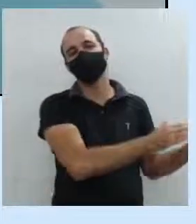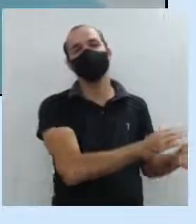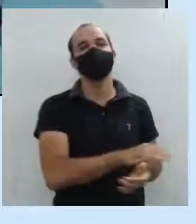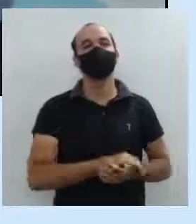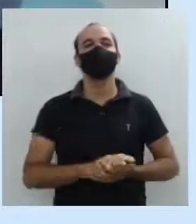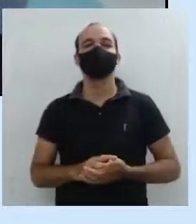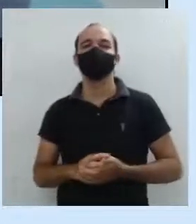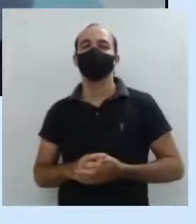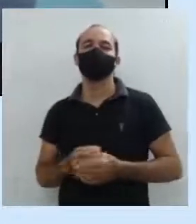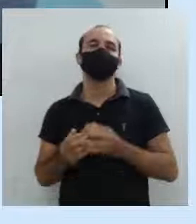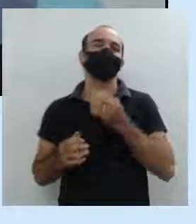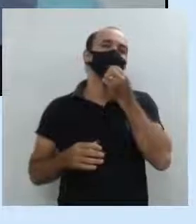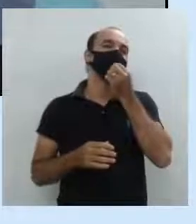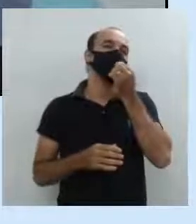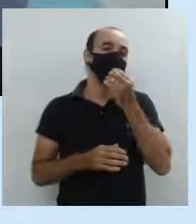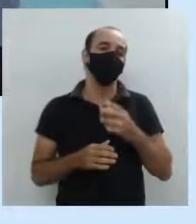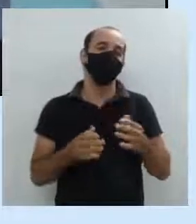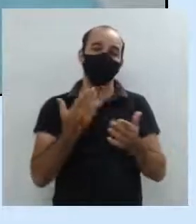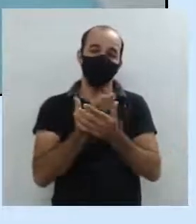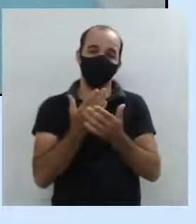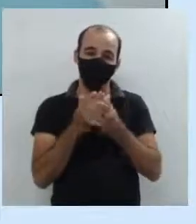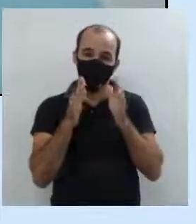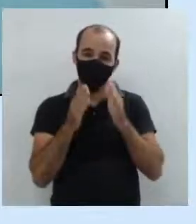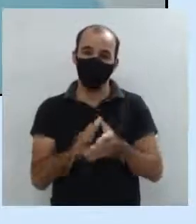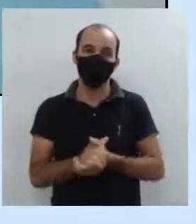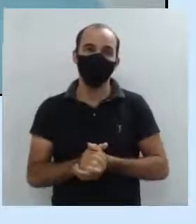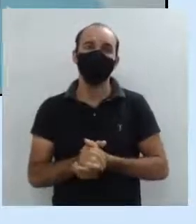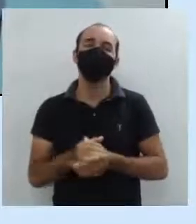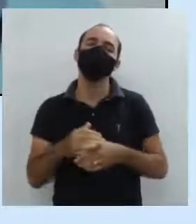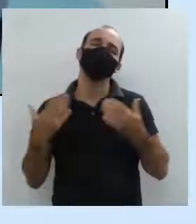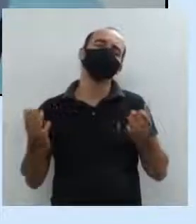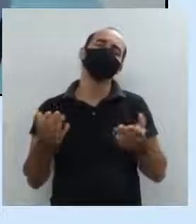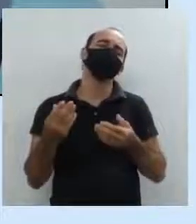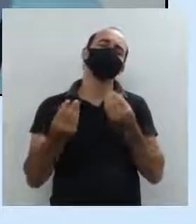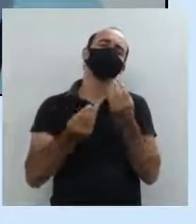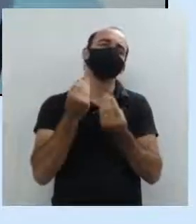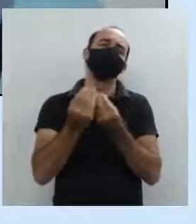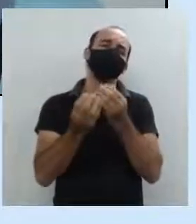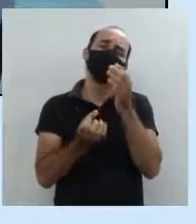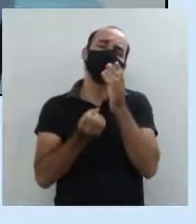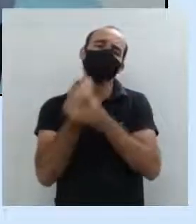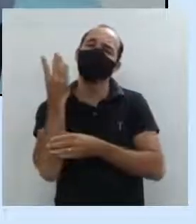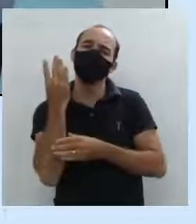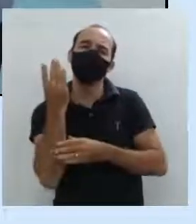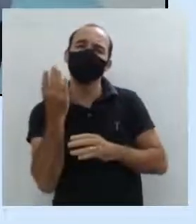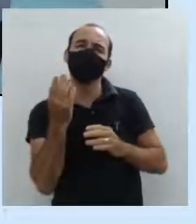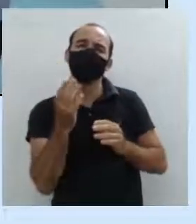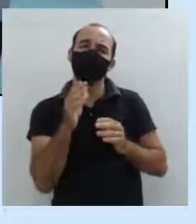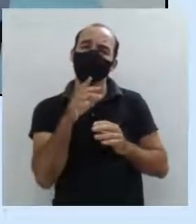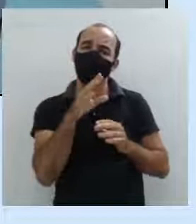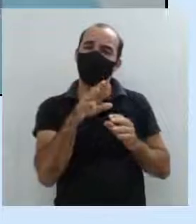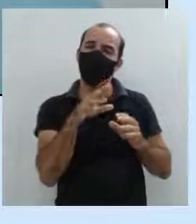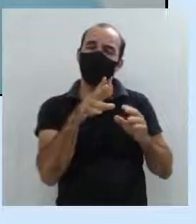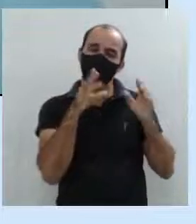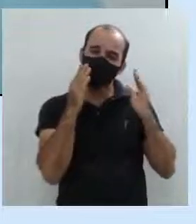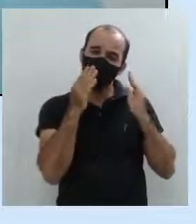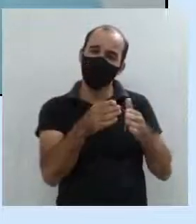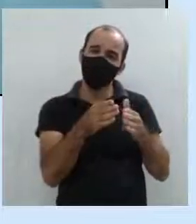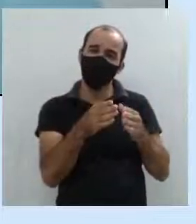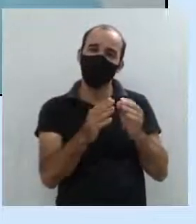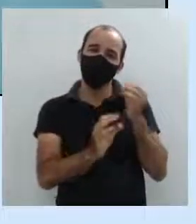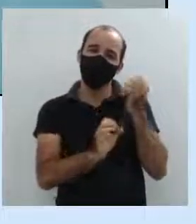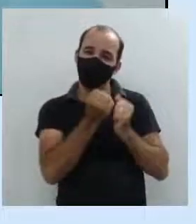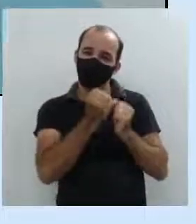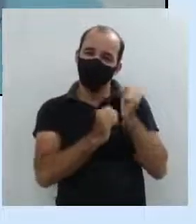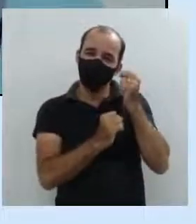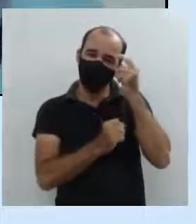como é que surge? Qual a ideia? Quando começou essa origem da chamada indústria cultural? Como vocês